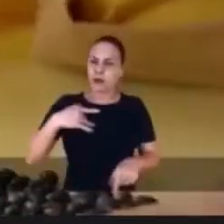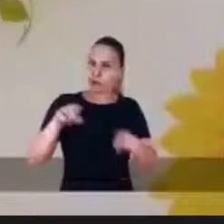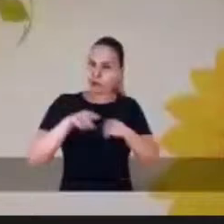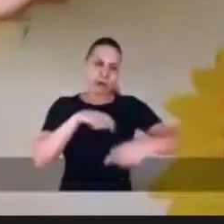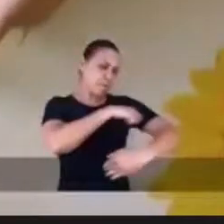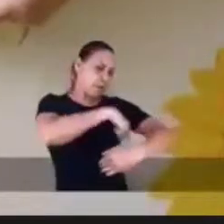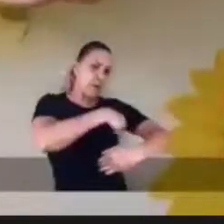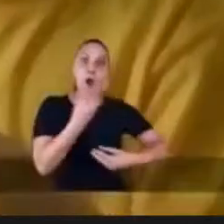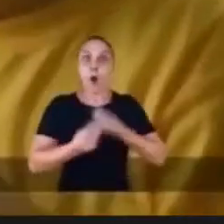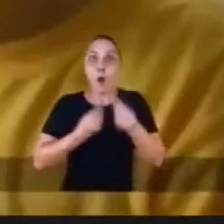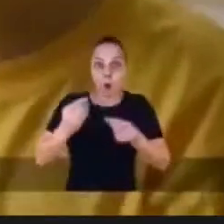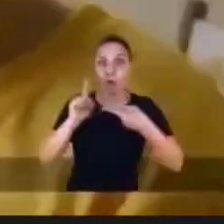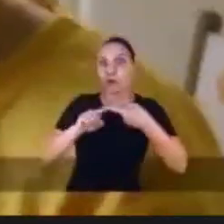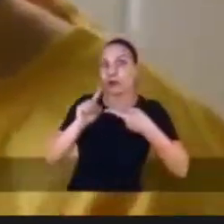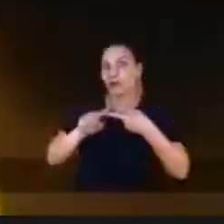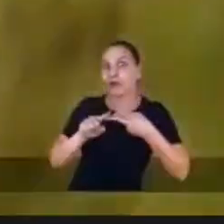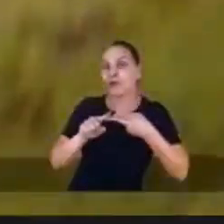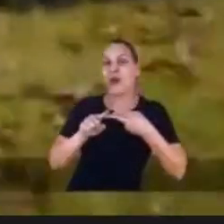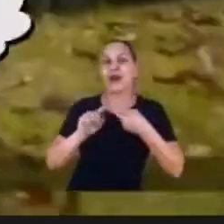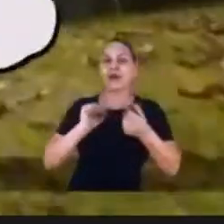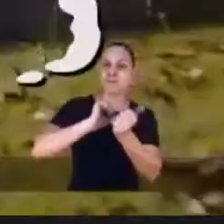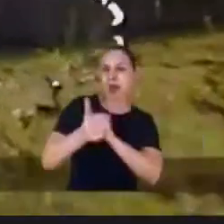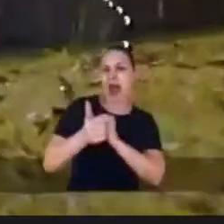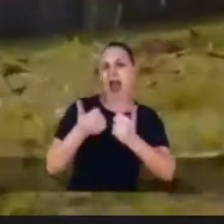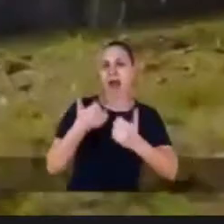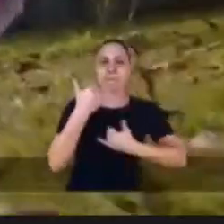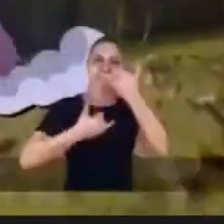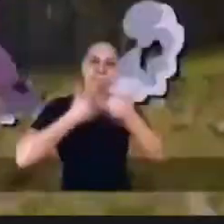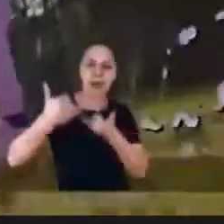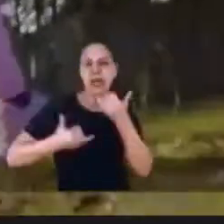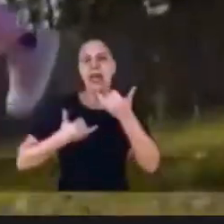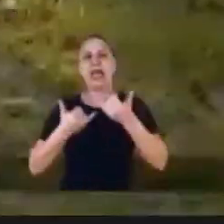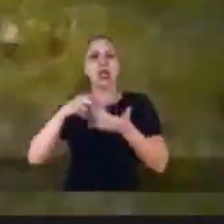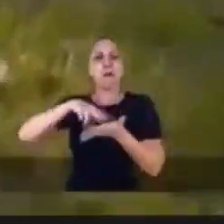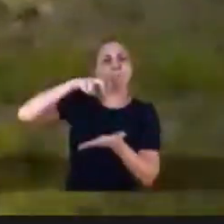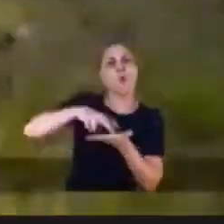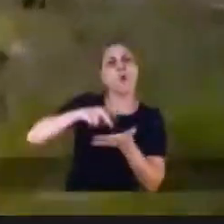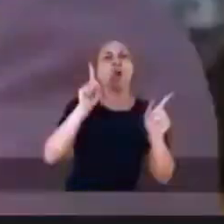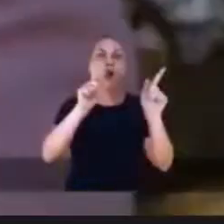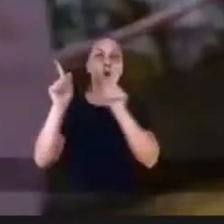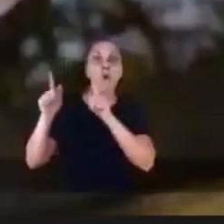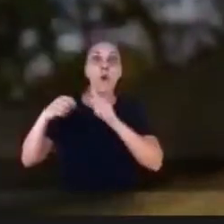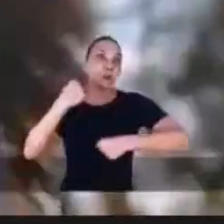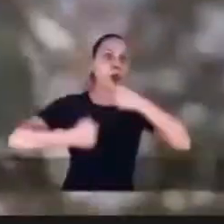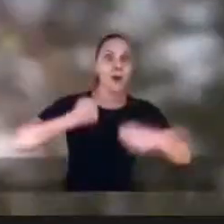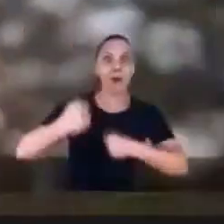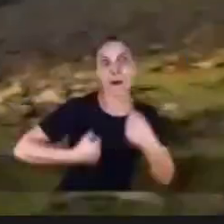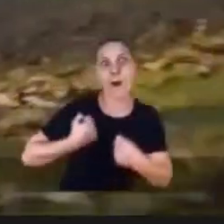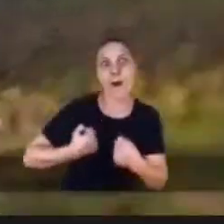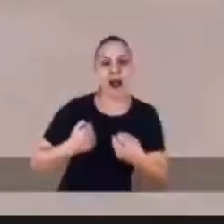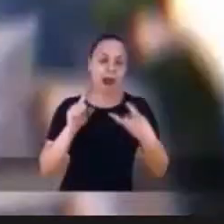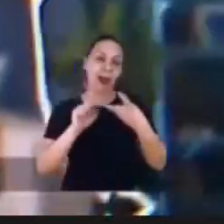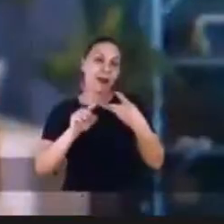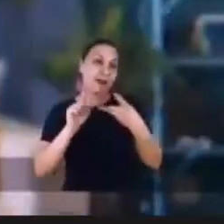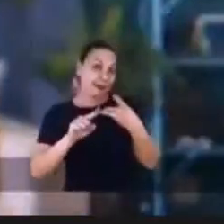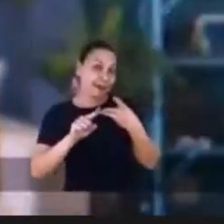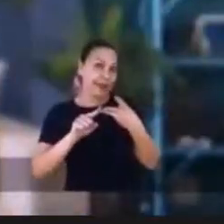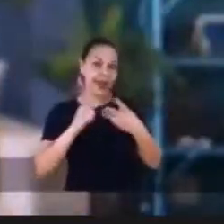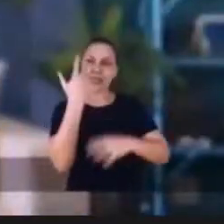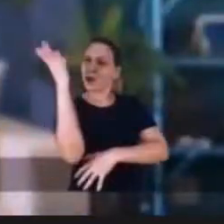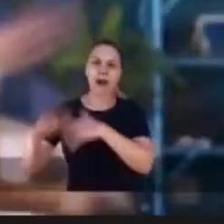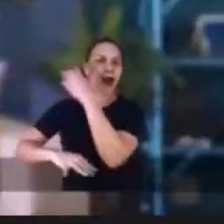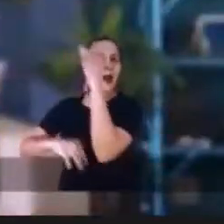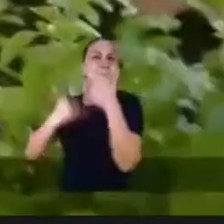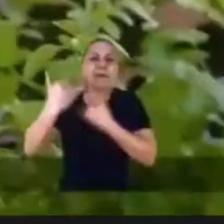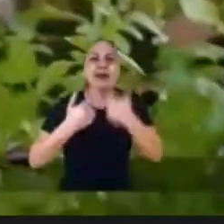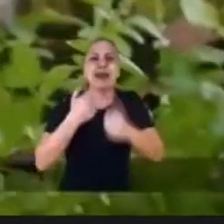escolha dos alimentos e do preparo das refeições. 2. Atividade física. Jogue junto, brinque, pule, corra.